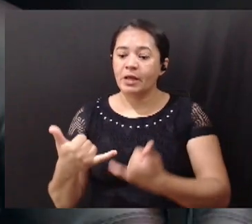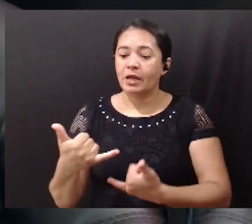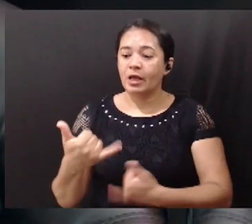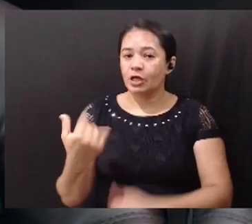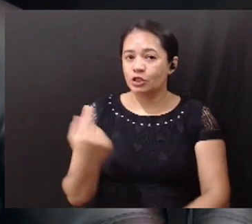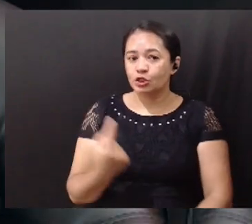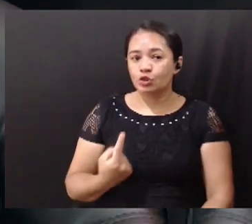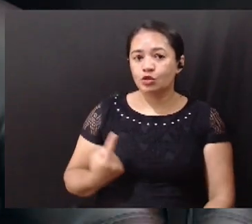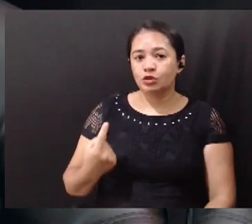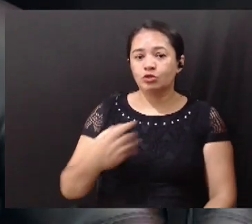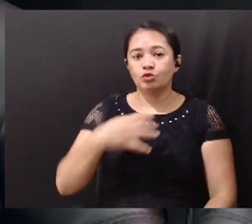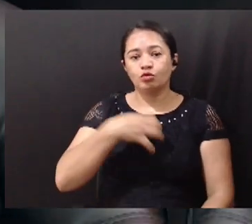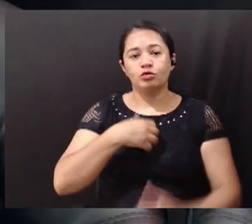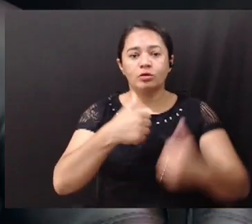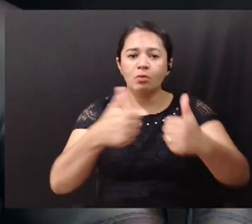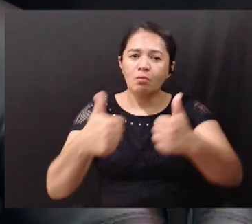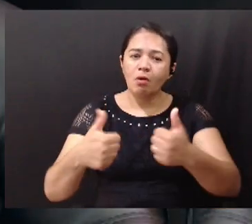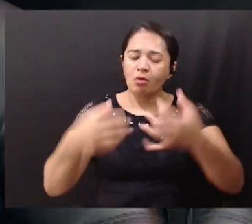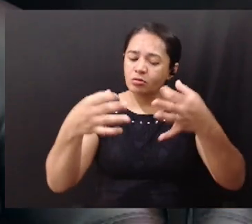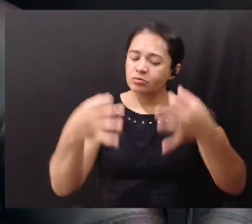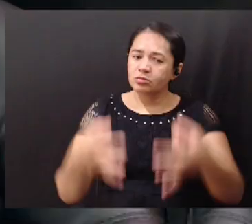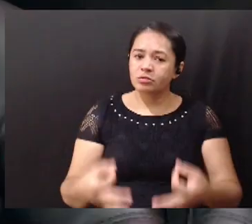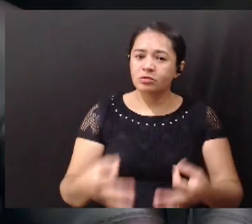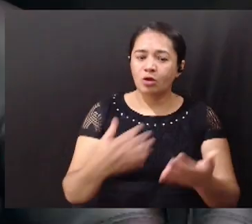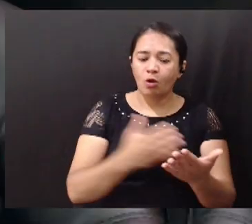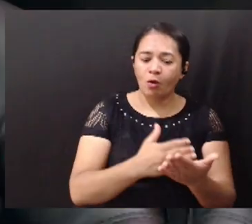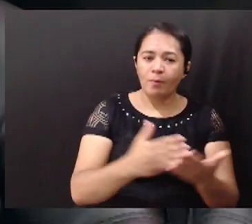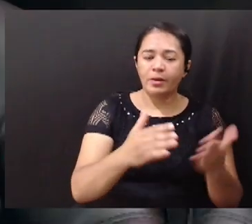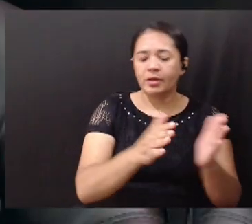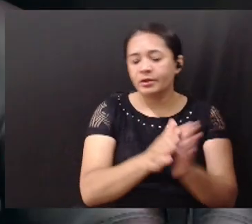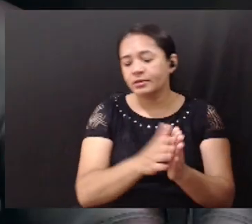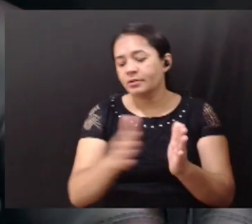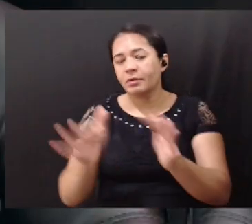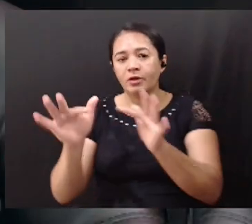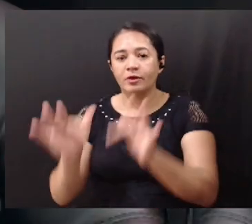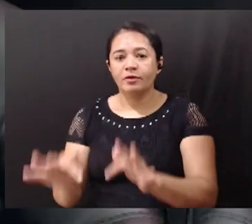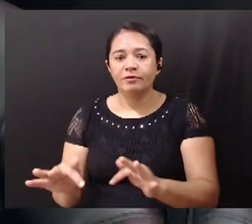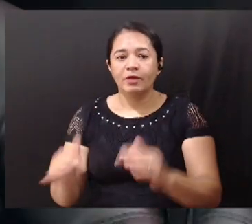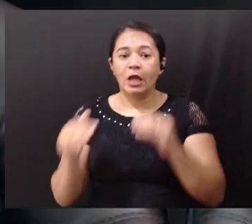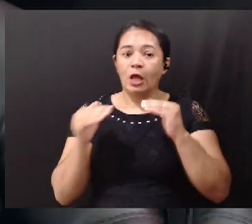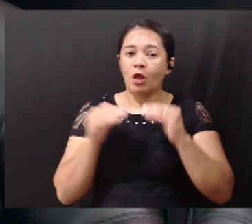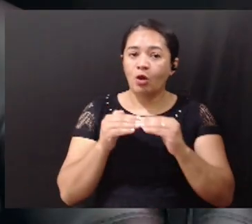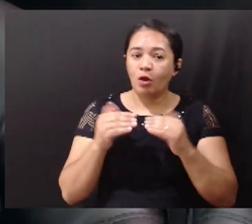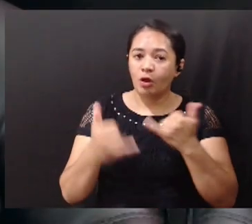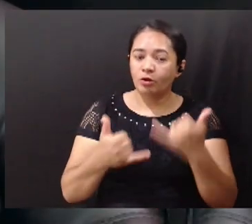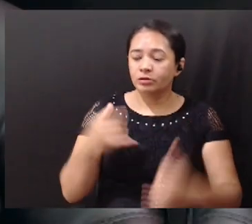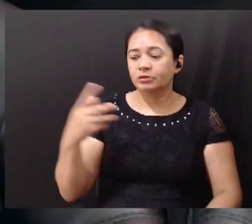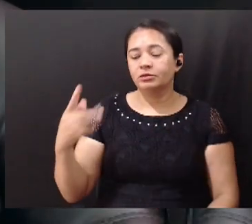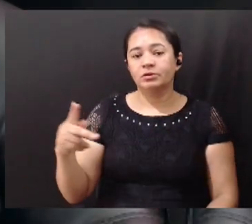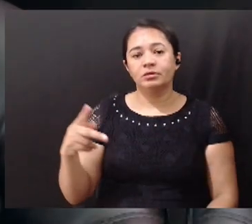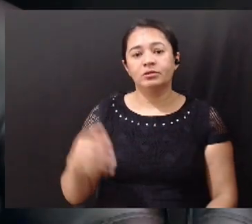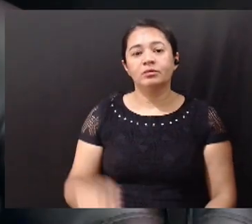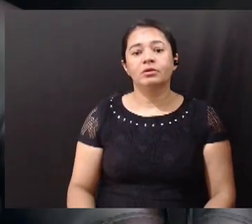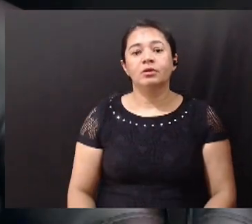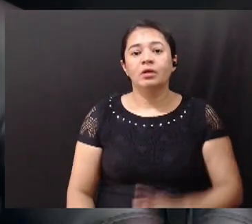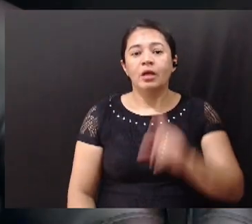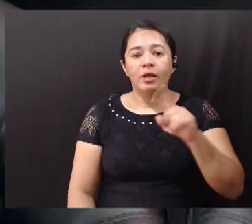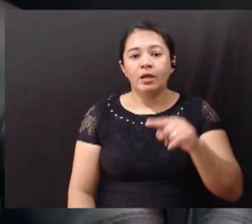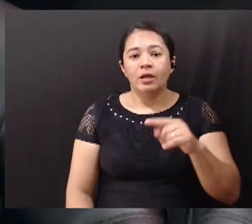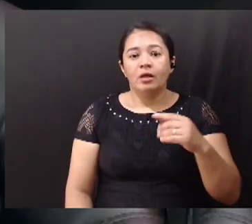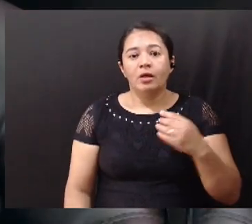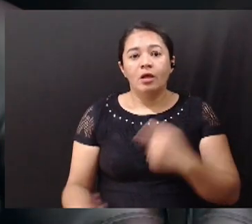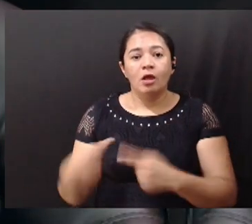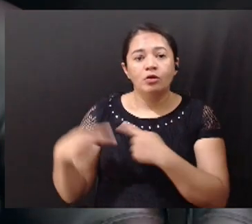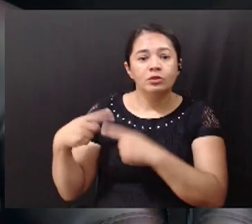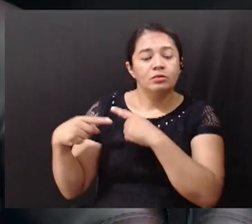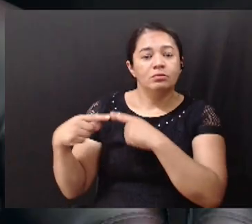boa, adequada, tem começo, meio e fim, tem coerência na brincadeira que ela está fazendo, é um desenvolvimento saudável,